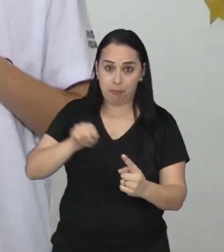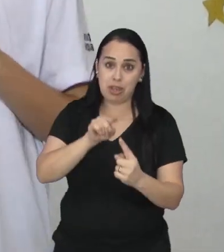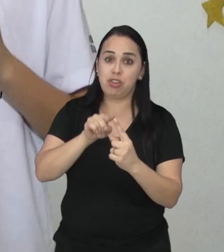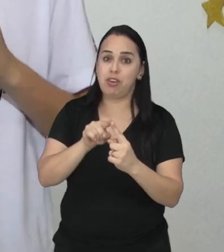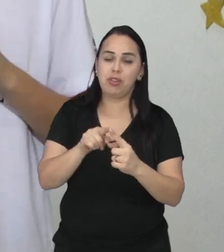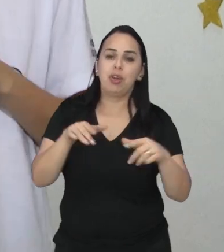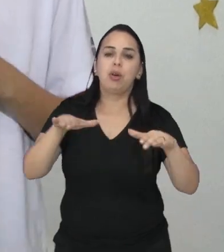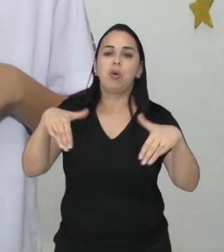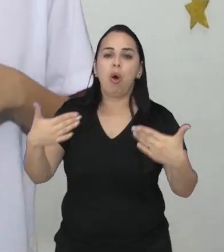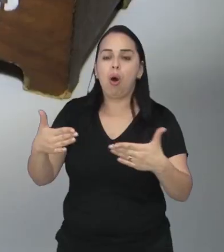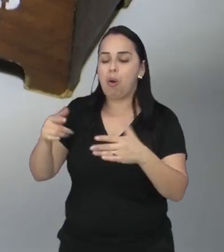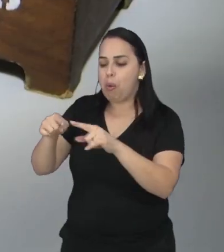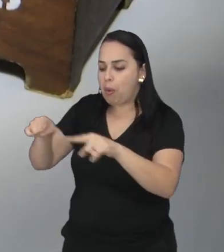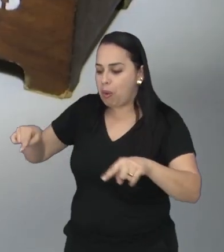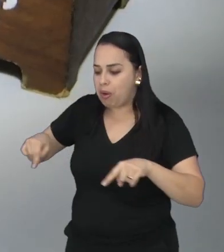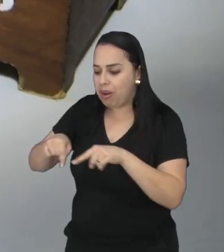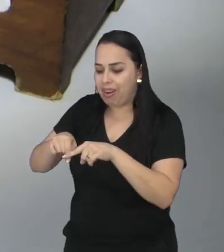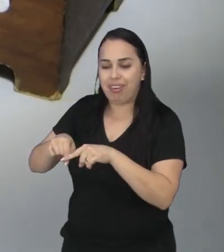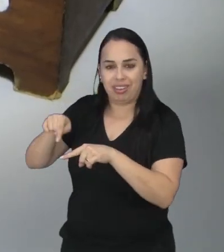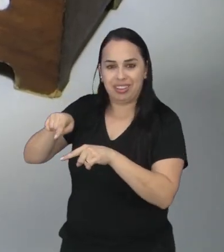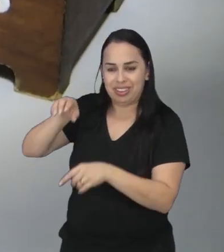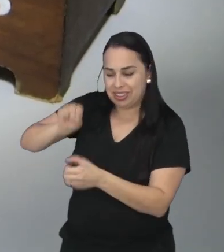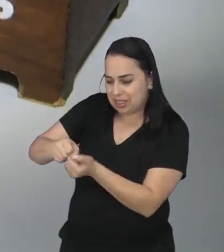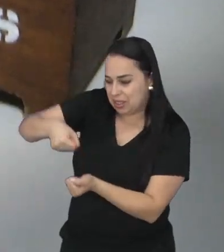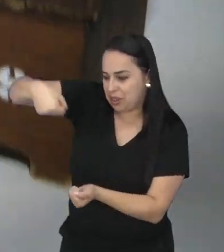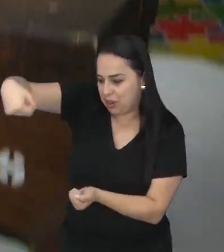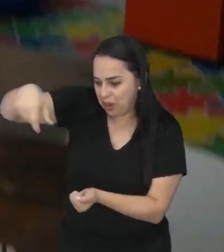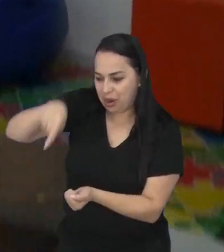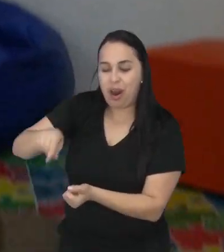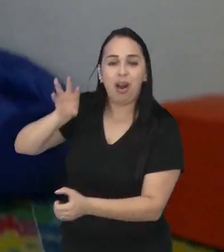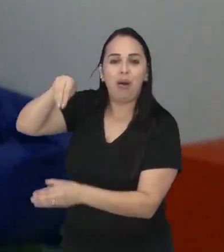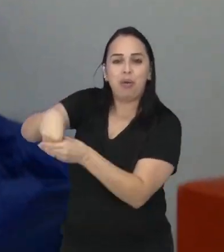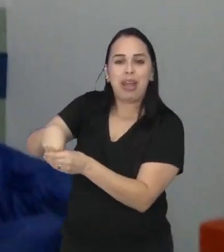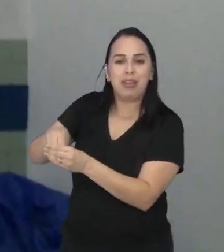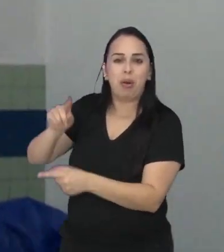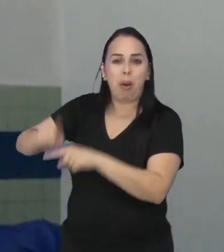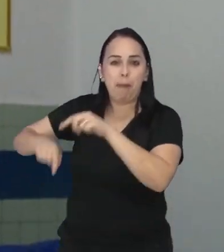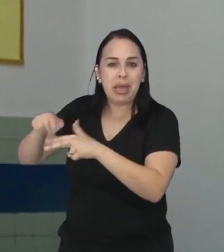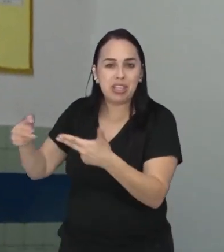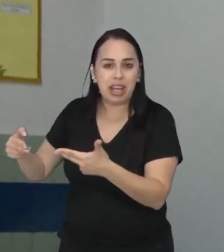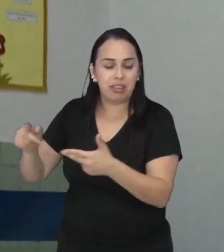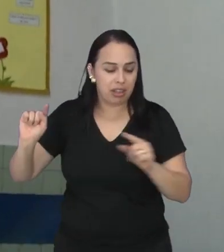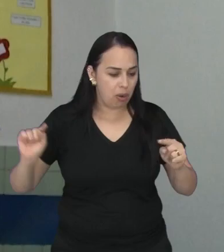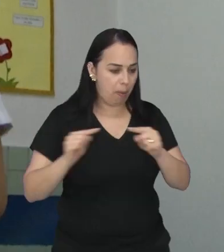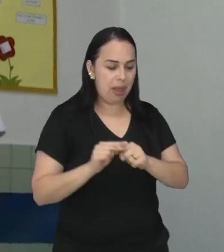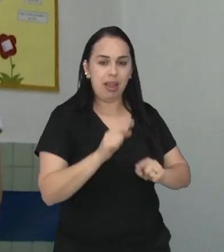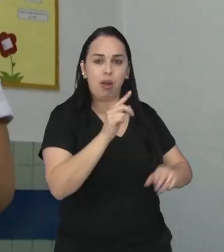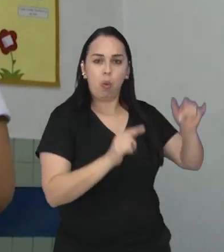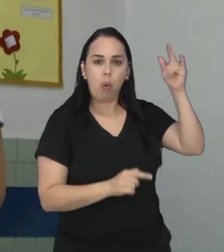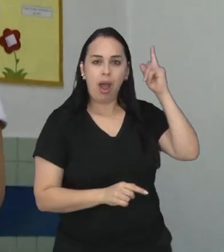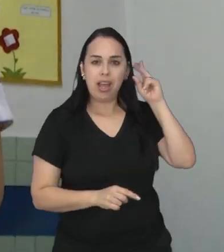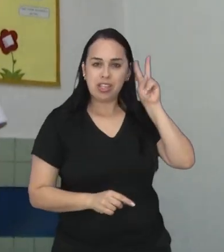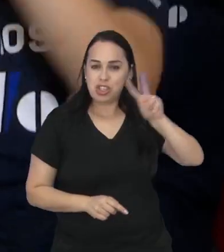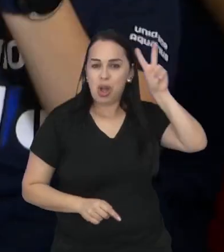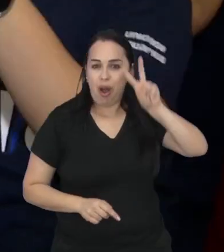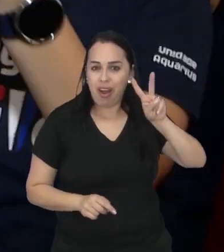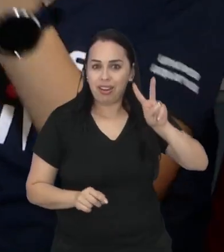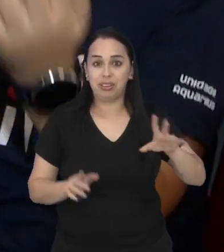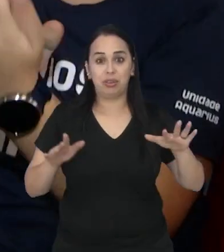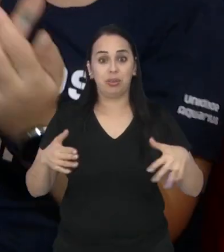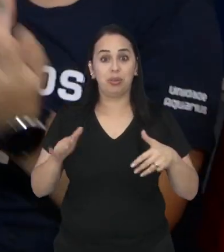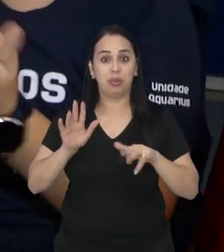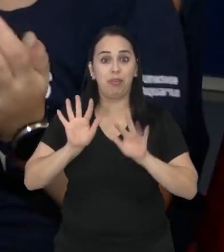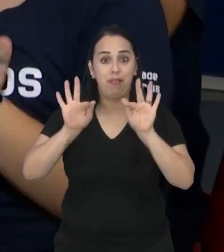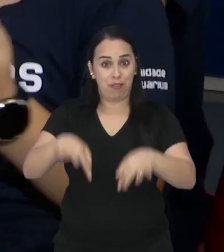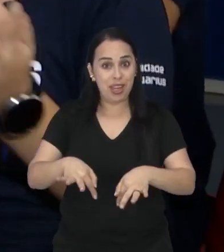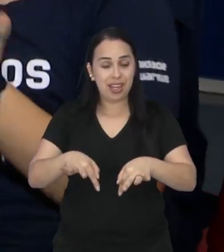Aqui a missão é descobrir qual o objeto secreto escondido no baú que tem ligação com a história lida pelo colega. No final,